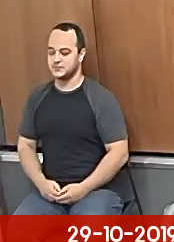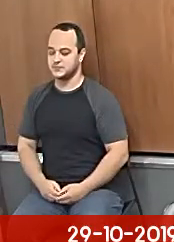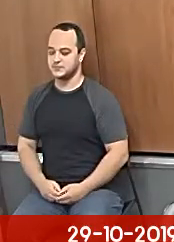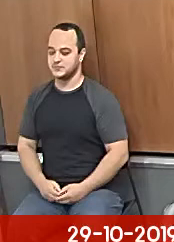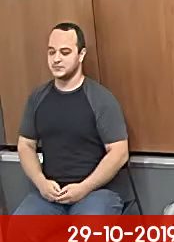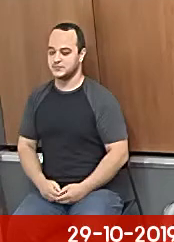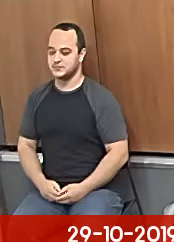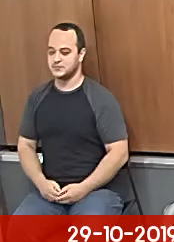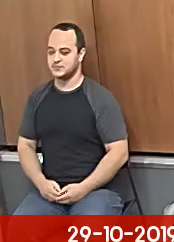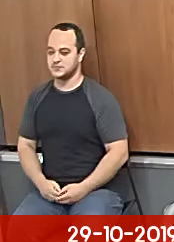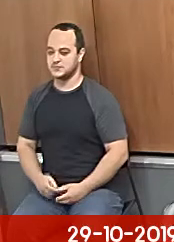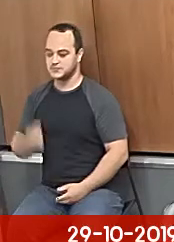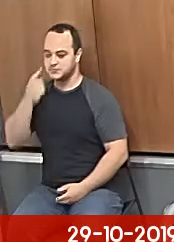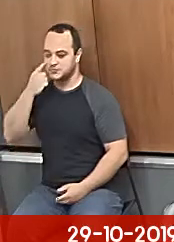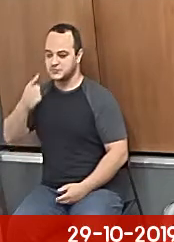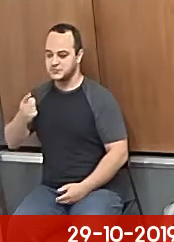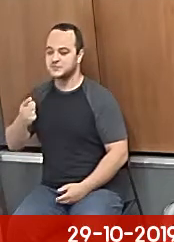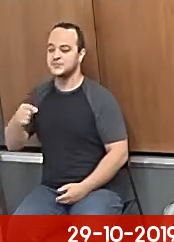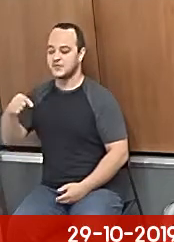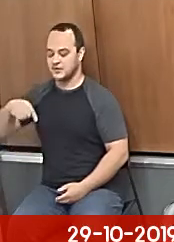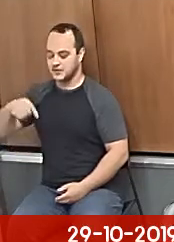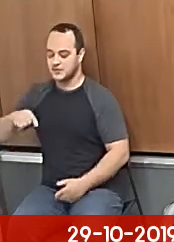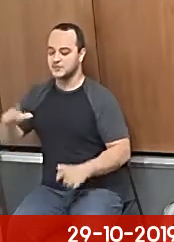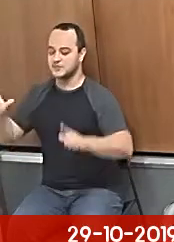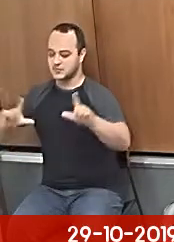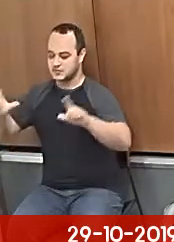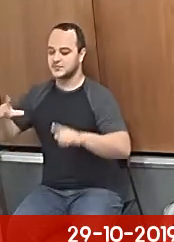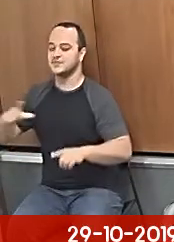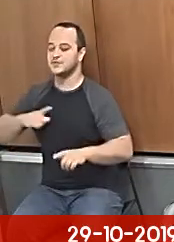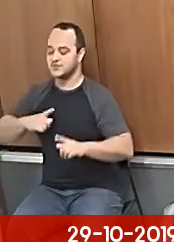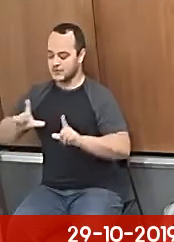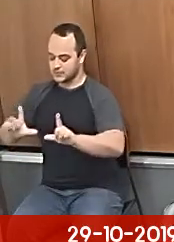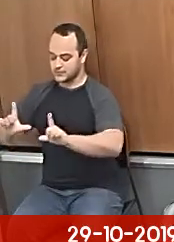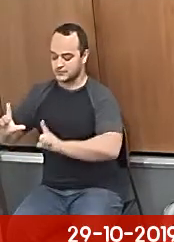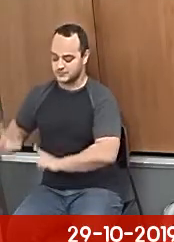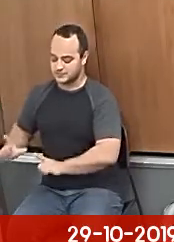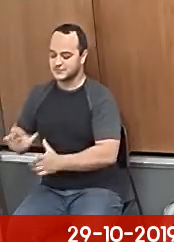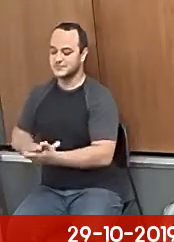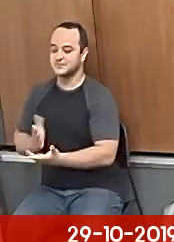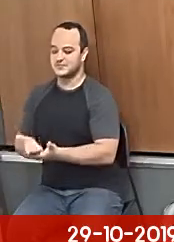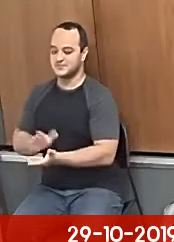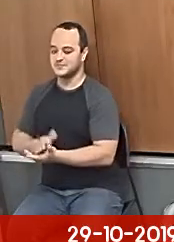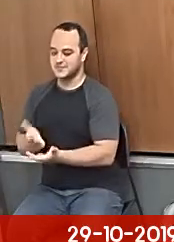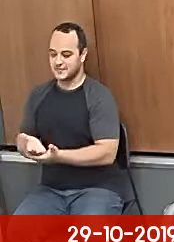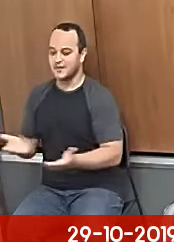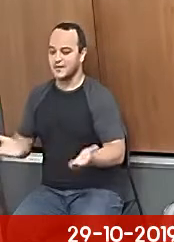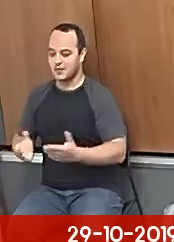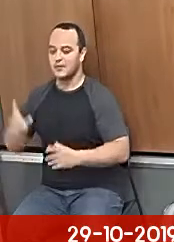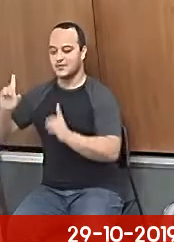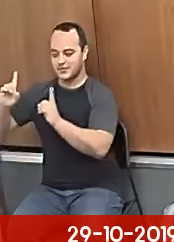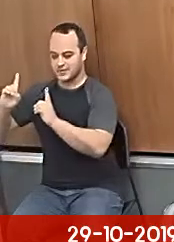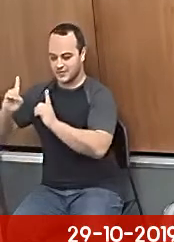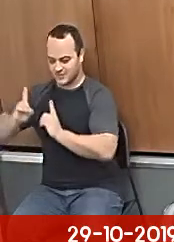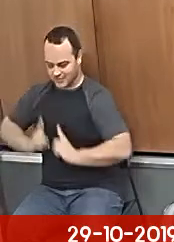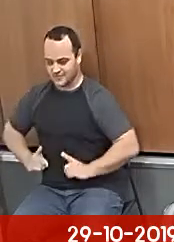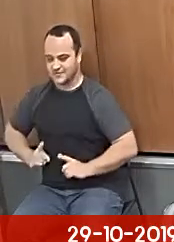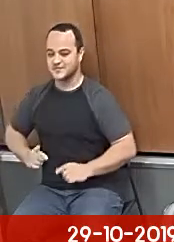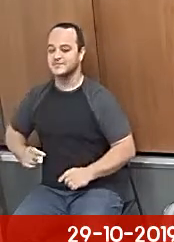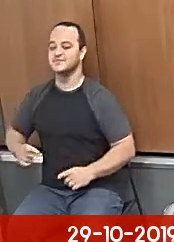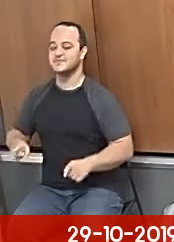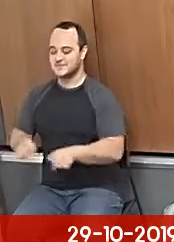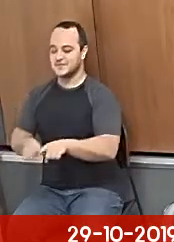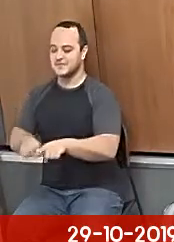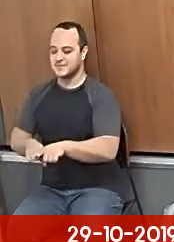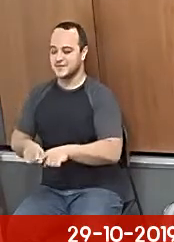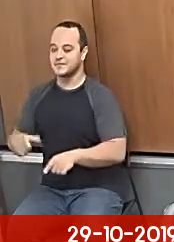tempo para as pessoas com deficiência auditiva, ao mesmo instante, tudo que está acontecendo aqui conosco. E fazendo a